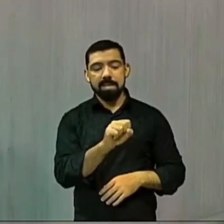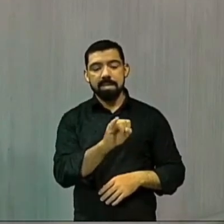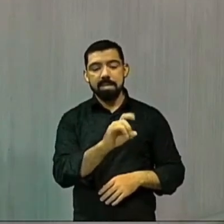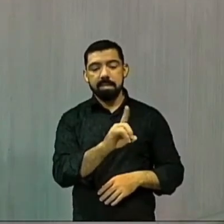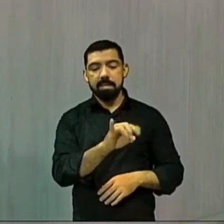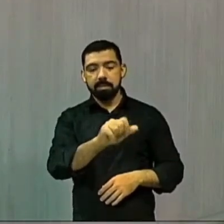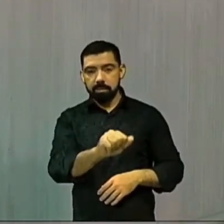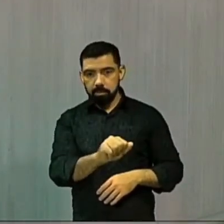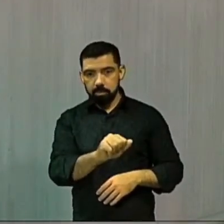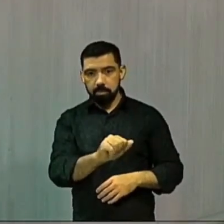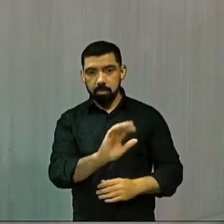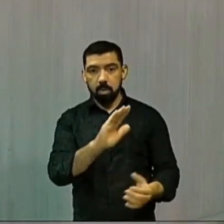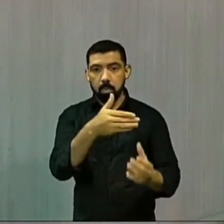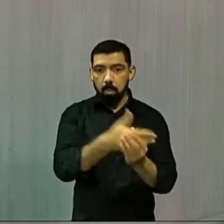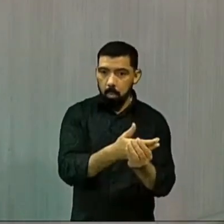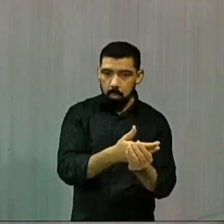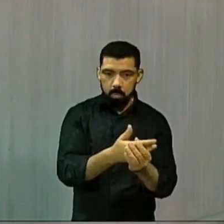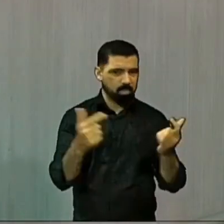existe processo.